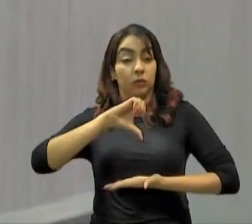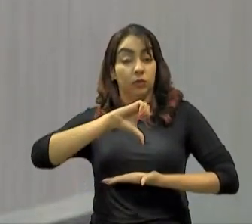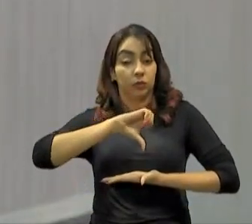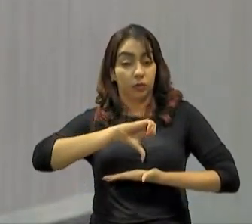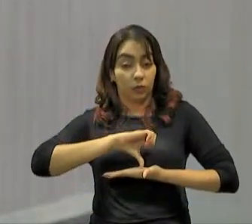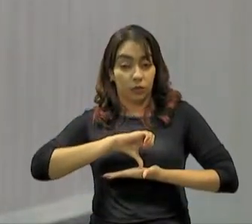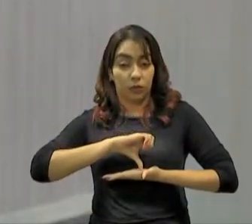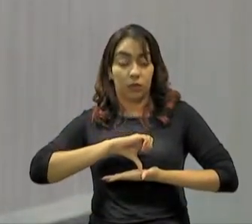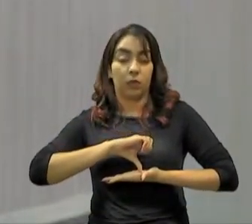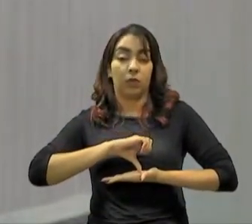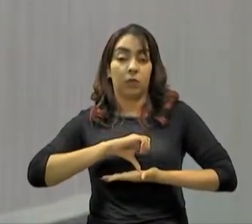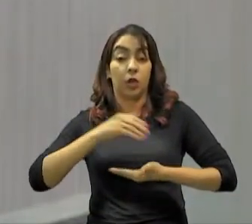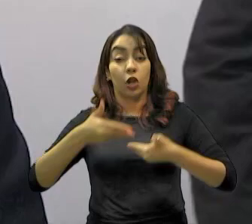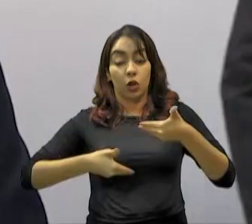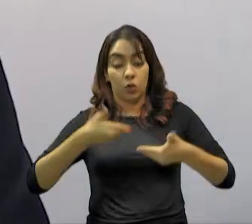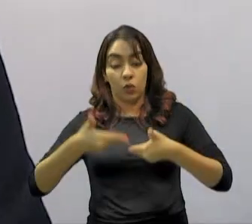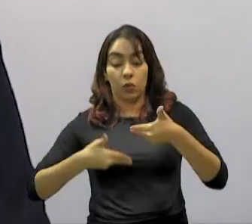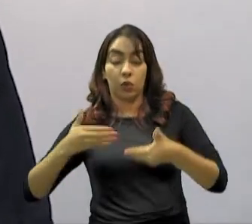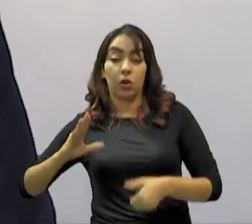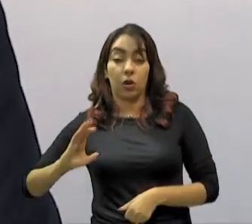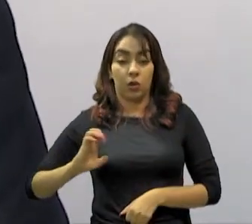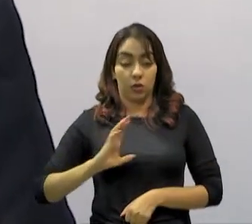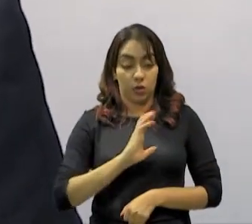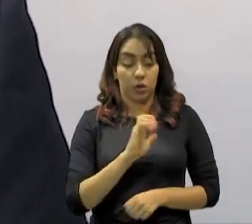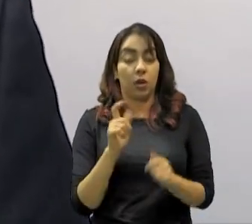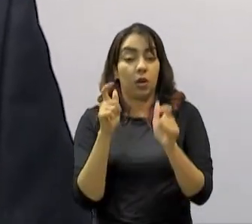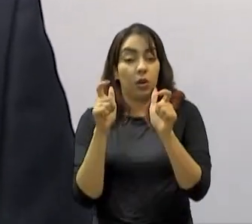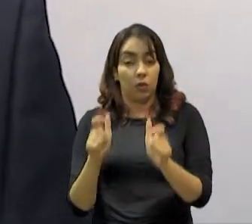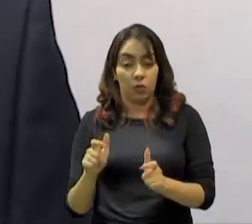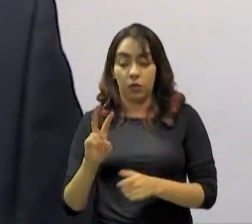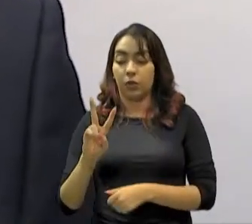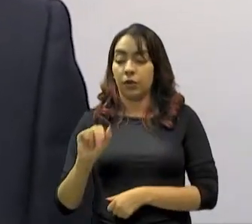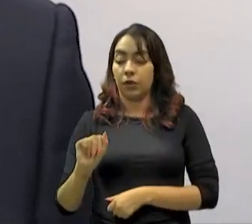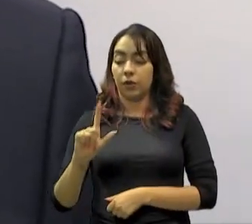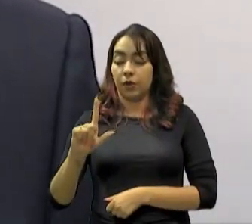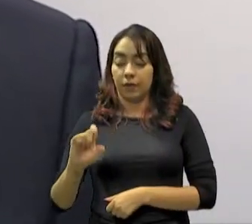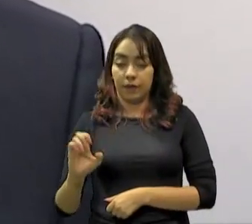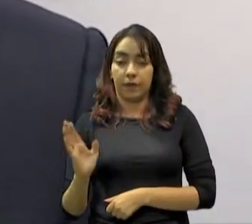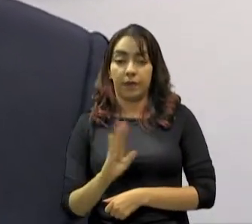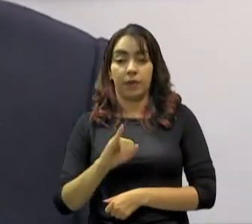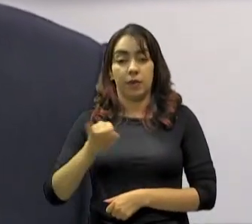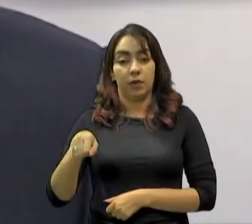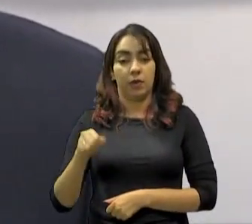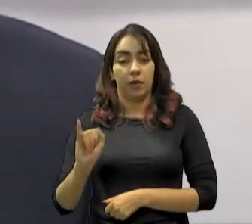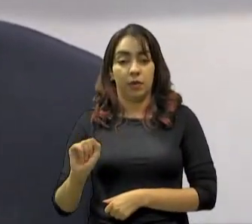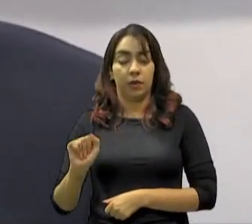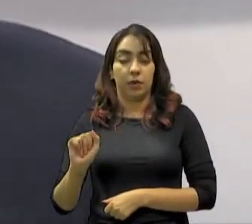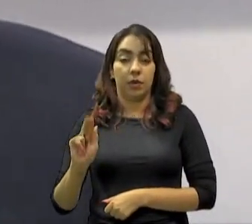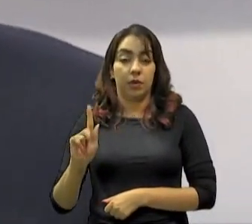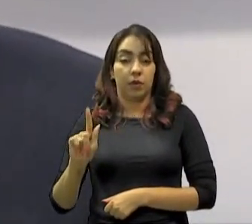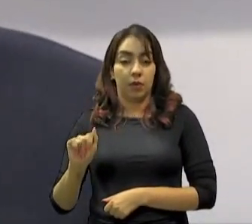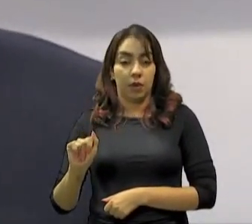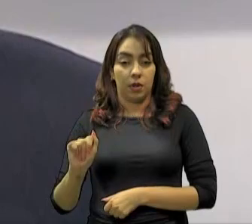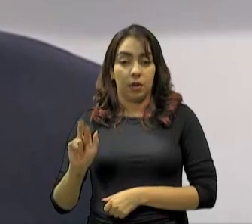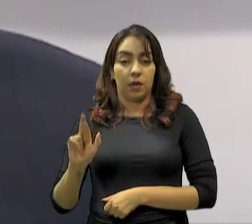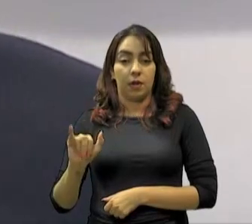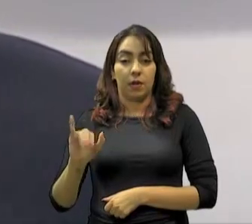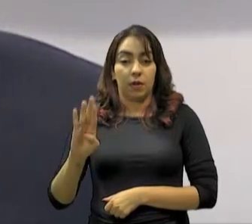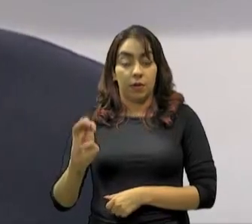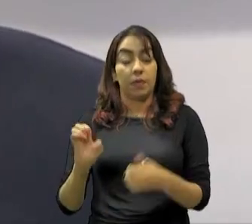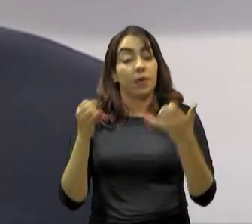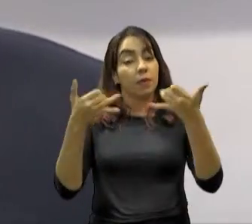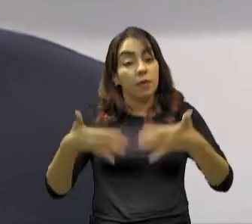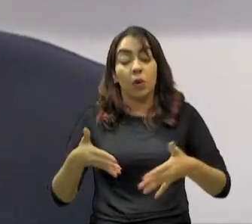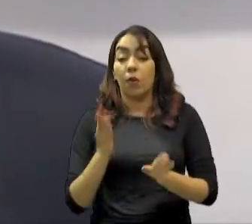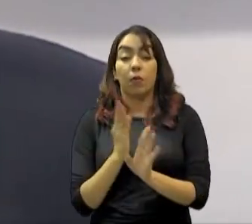Hospital Regional do Vale do Jaguaribe. O deputado Antônio Granja, que é médico, destacou a importância do equipamento para o diagnóstico